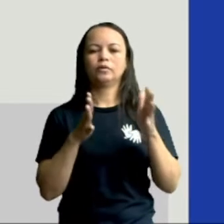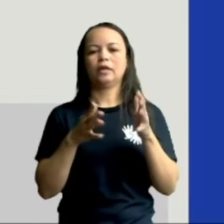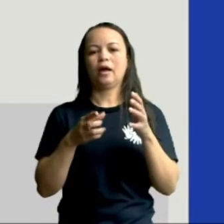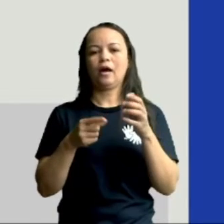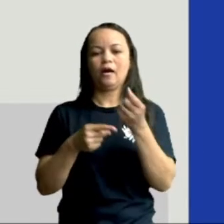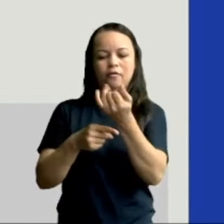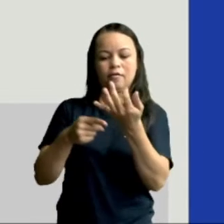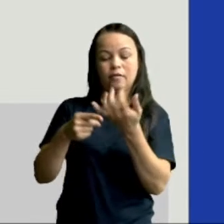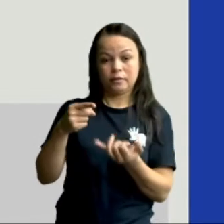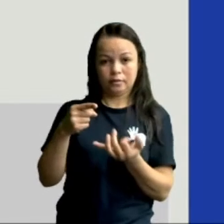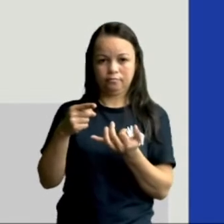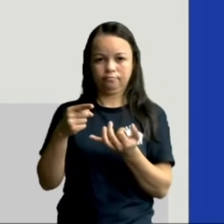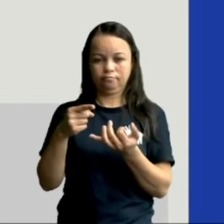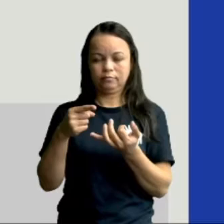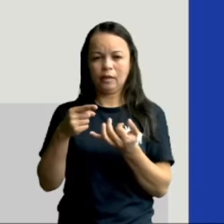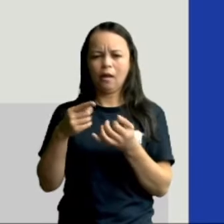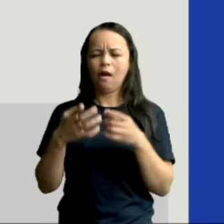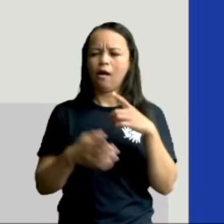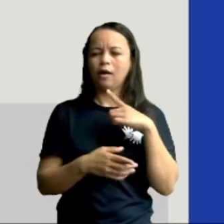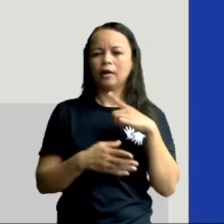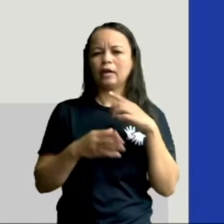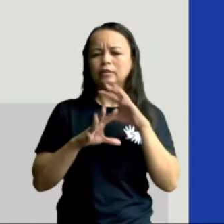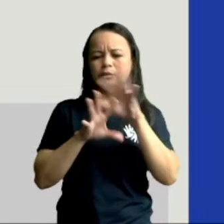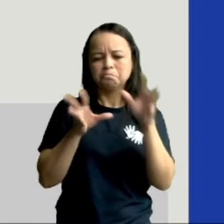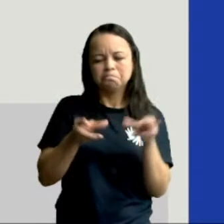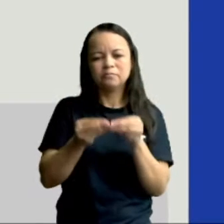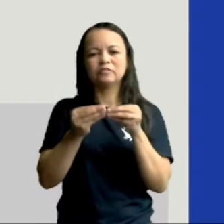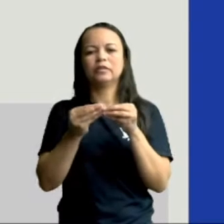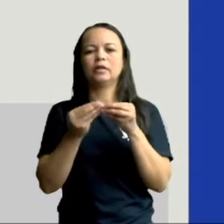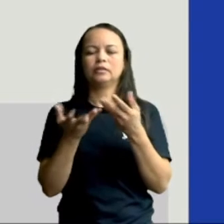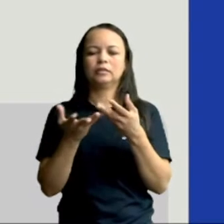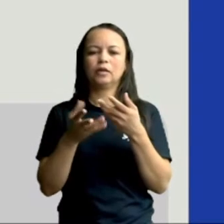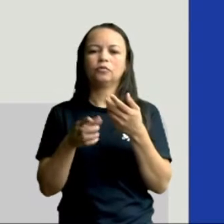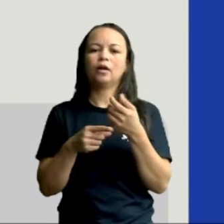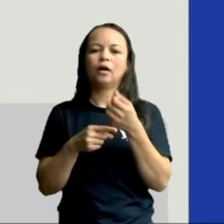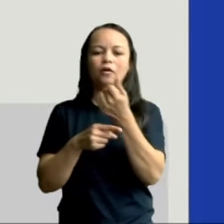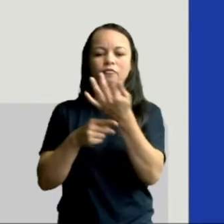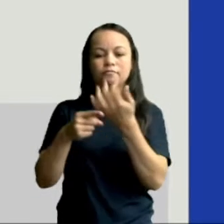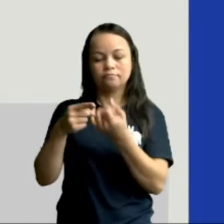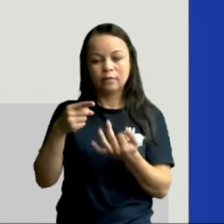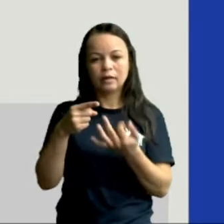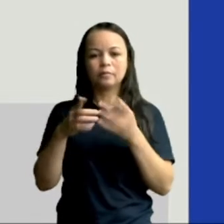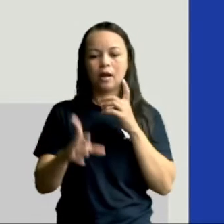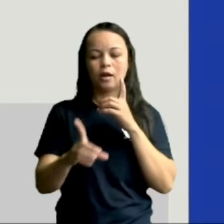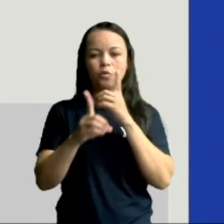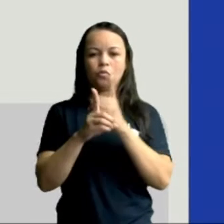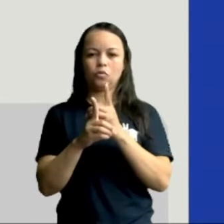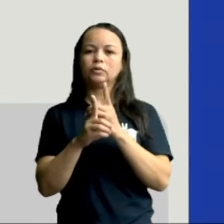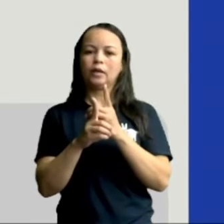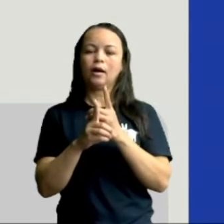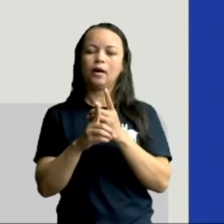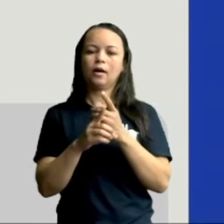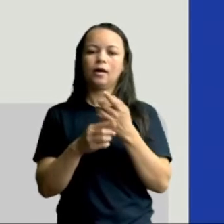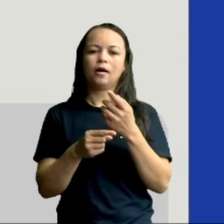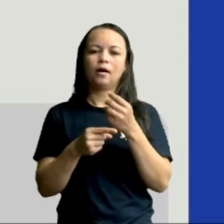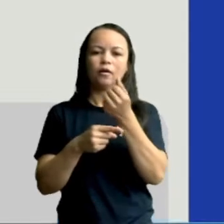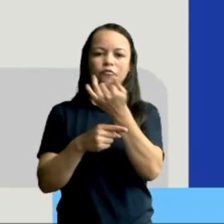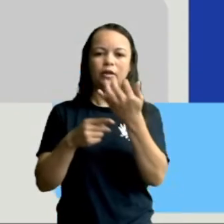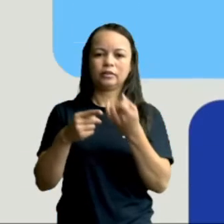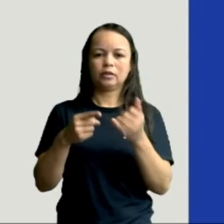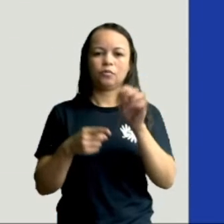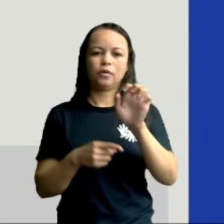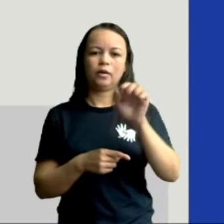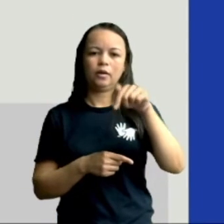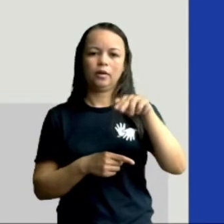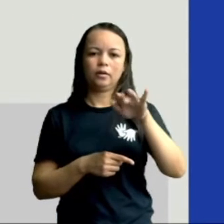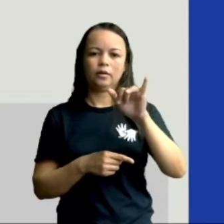fração, e aí eu faço a simplificação da fração para encontrar a fração equivalente, tá?